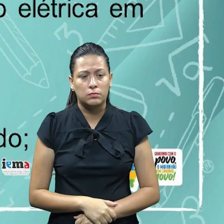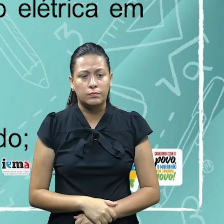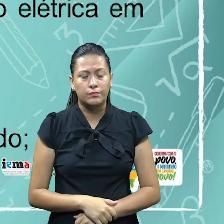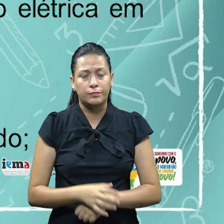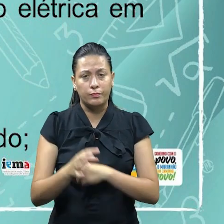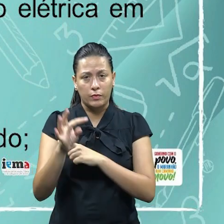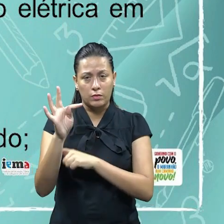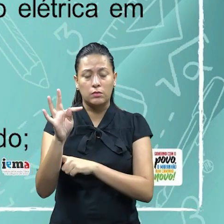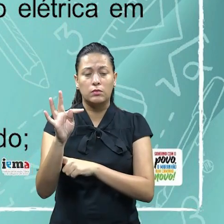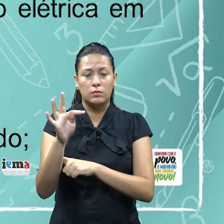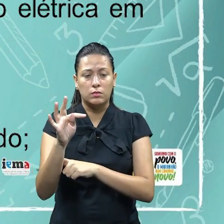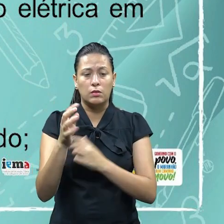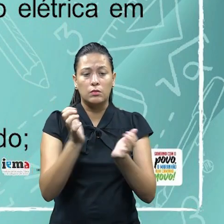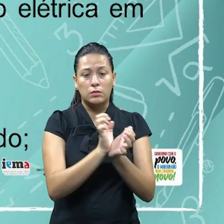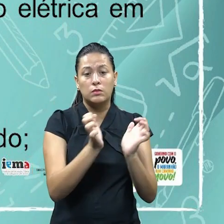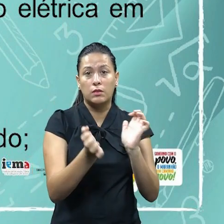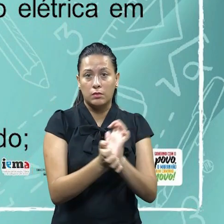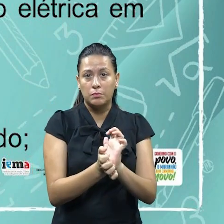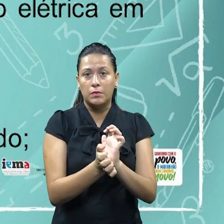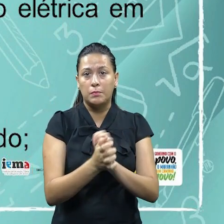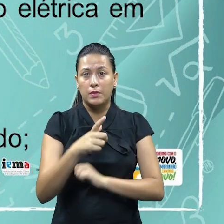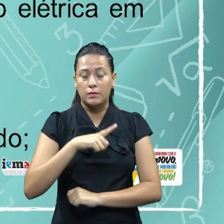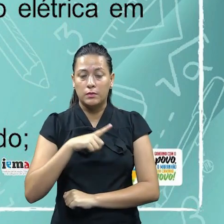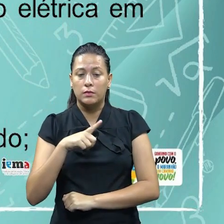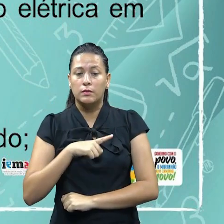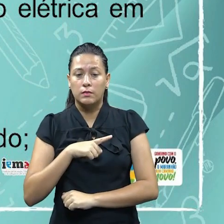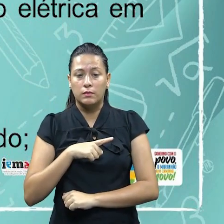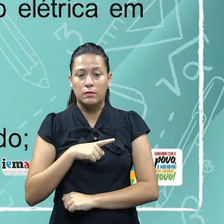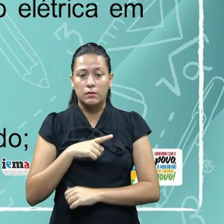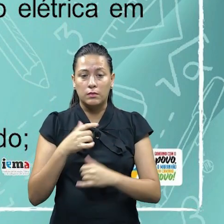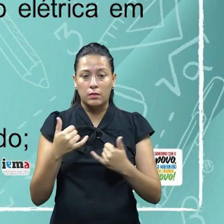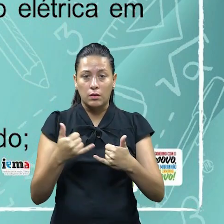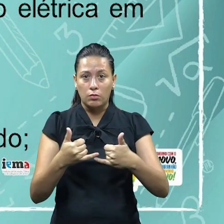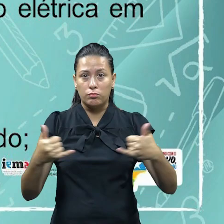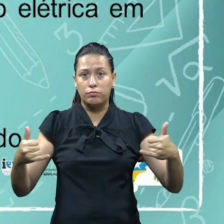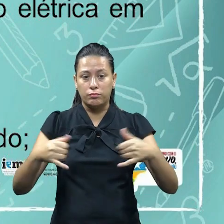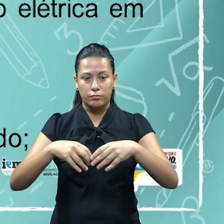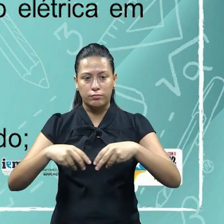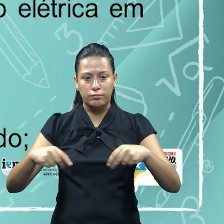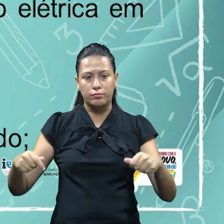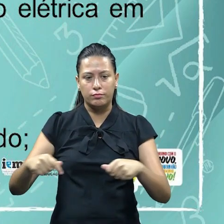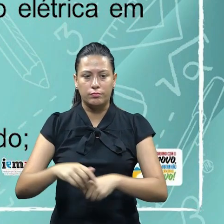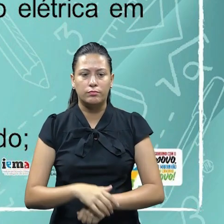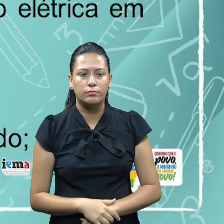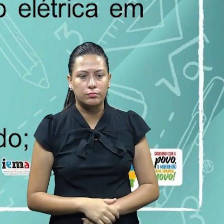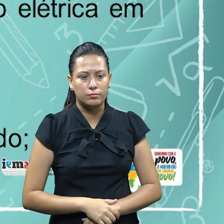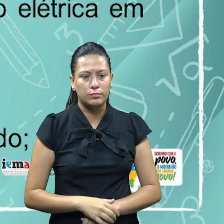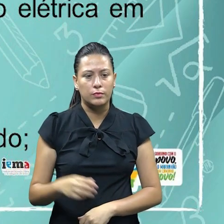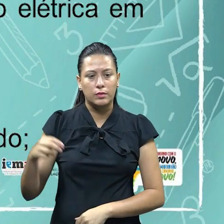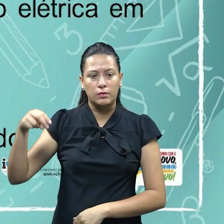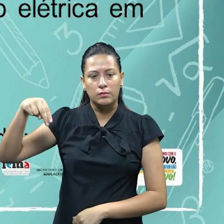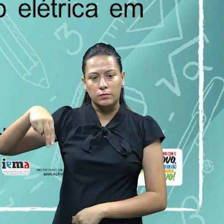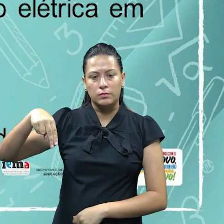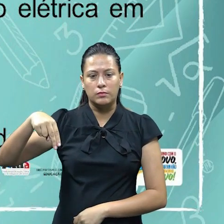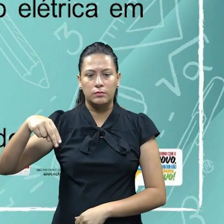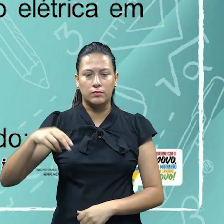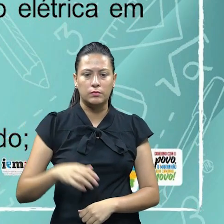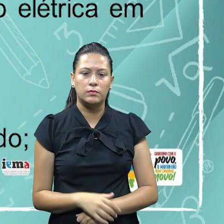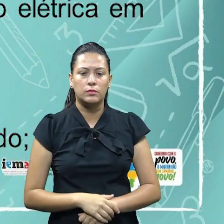T, as massas diretamente aterradas. N, massas ligadas ao ponto de alimentação